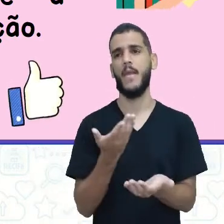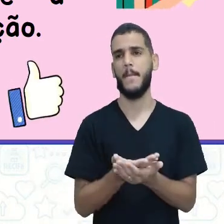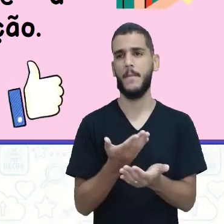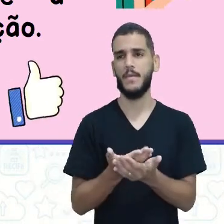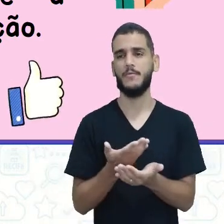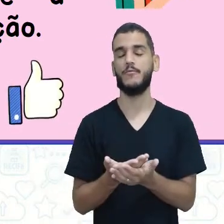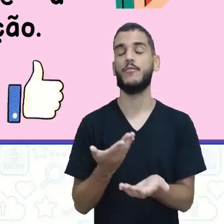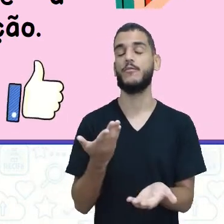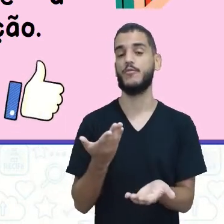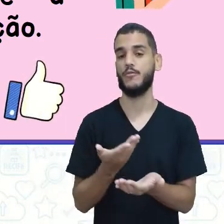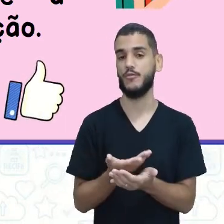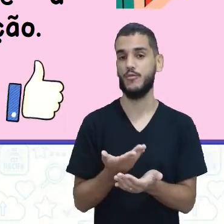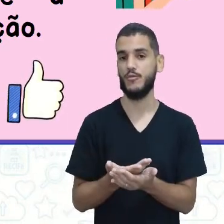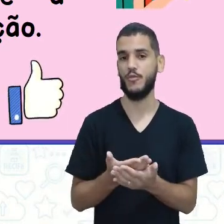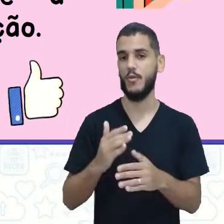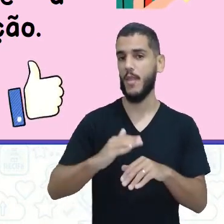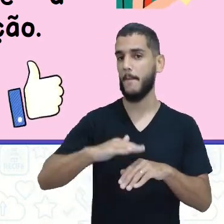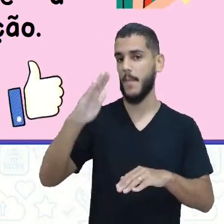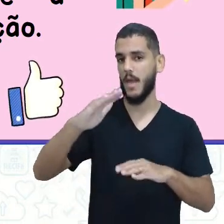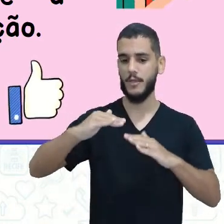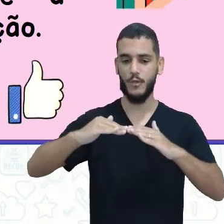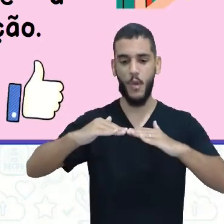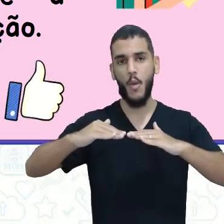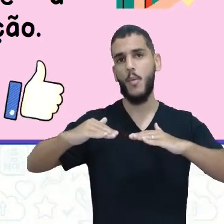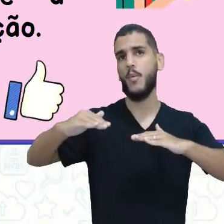estuda, menor é a chance de reprovação.